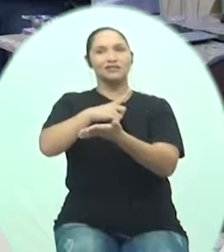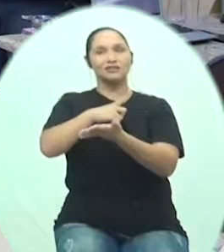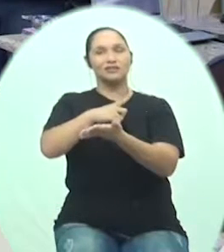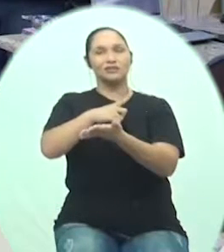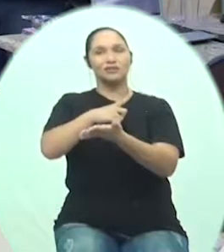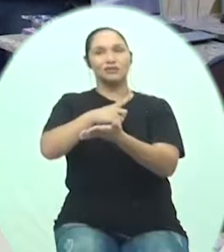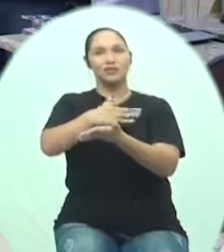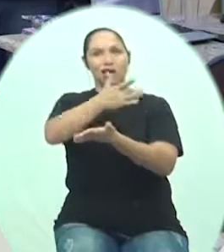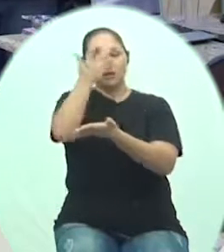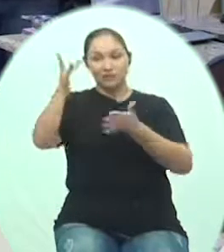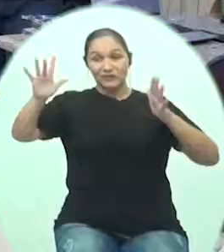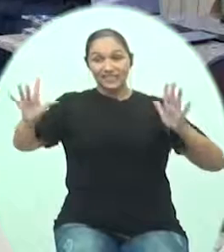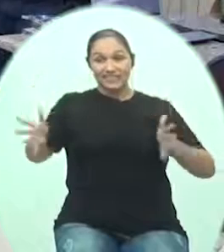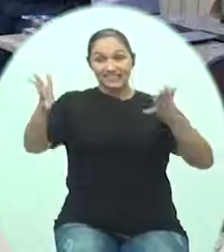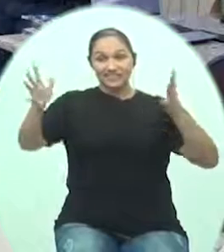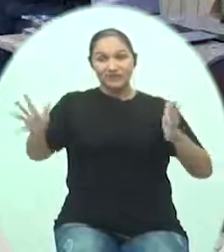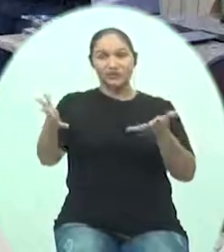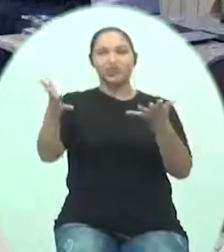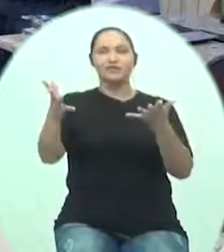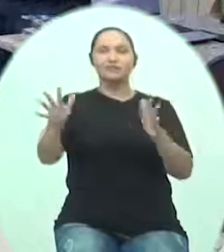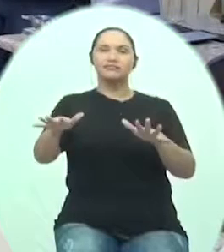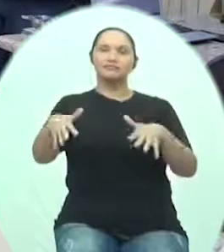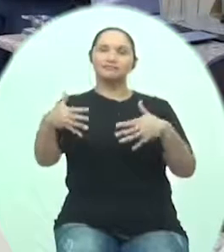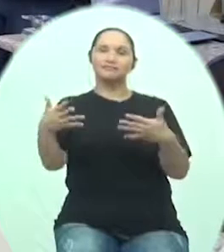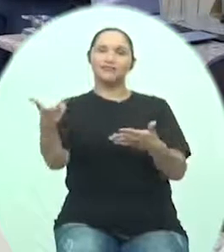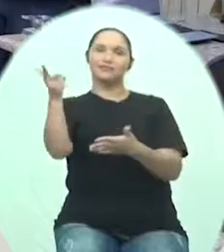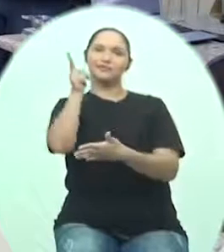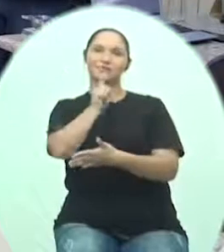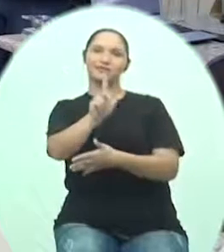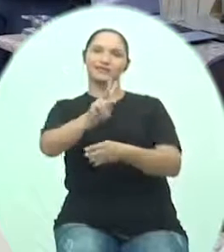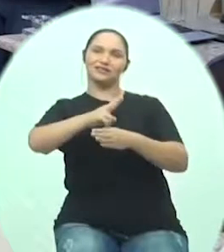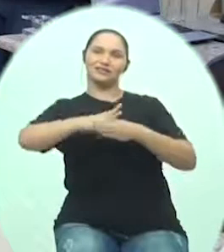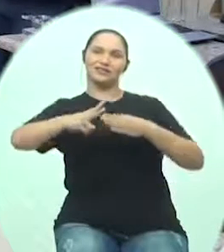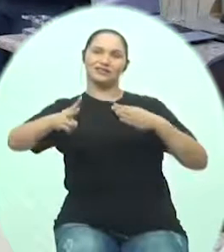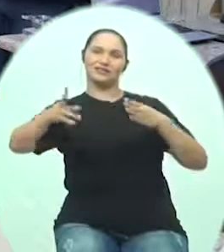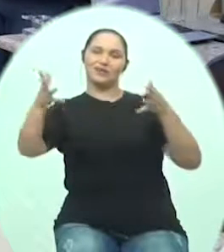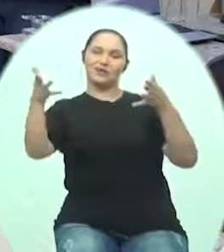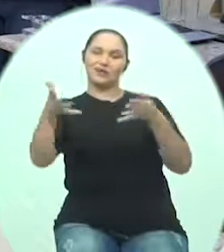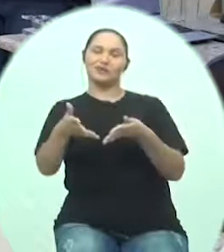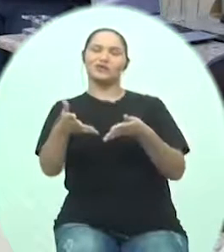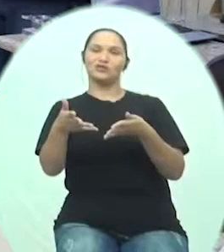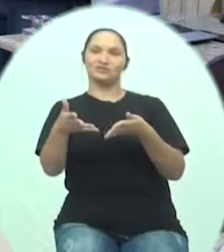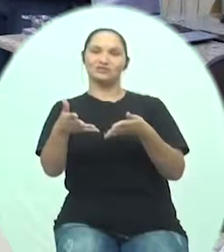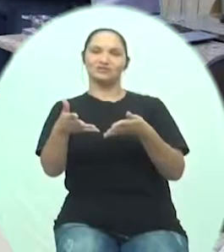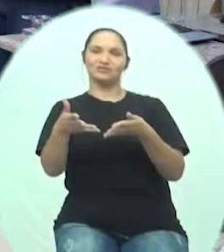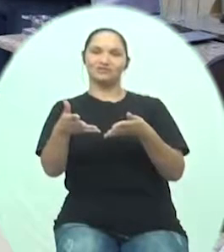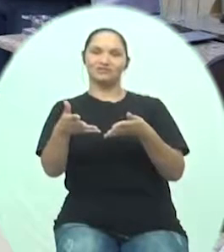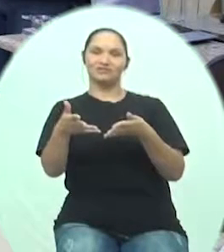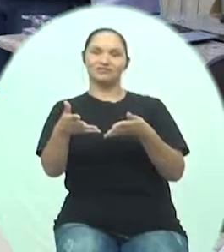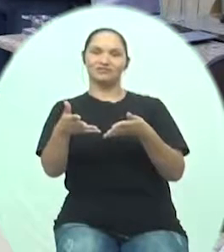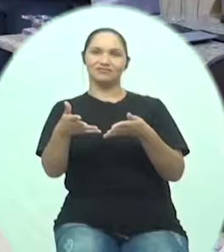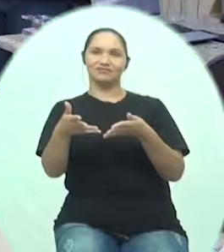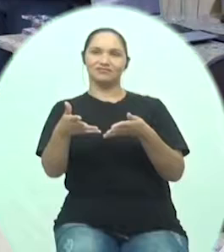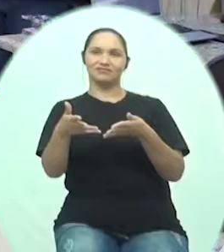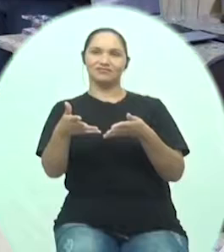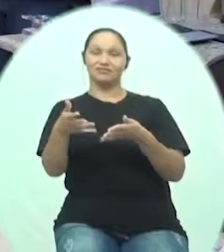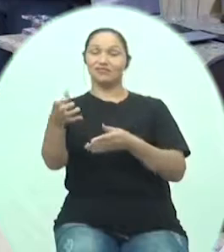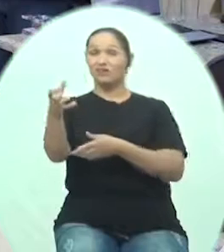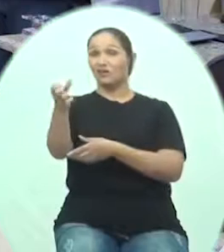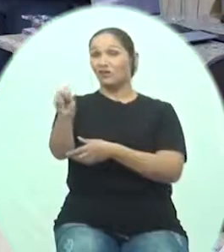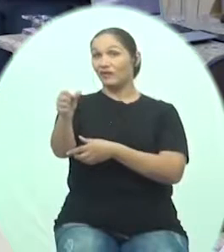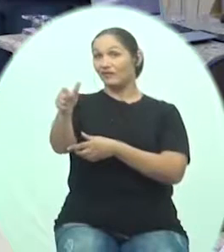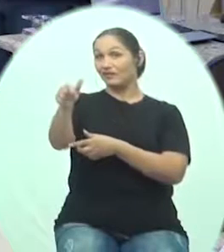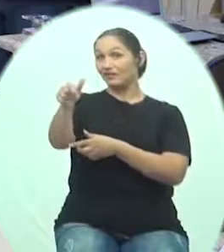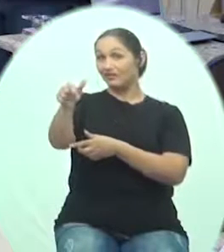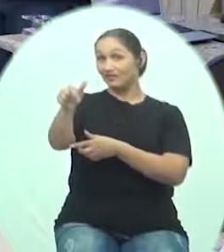incentivo dos amigos nós conseguimos vencer hoje estamos aos 87